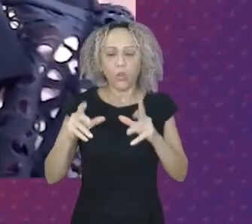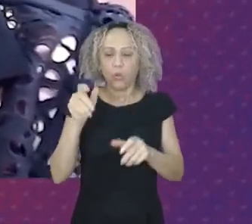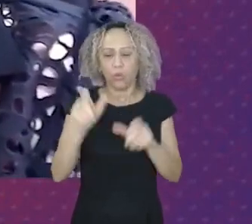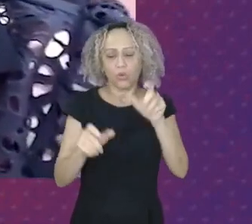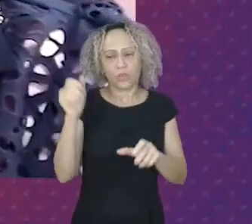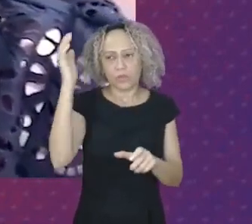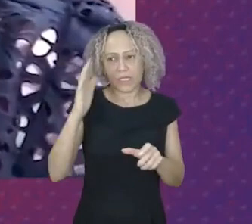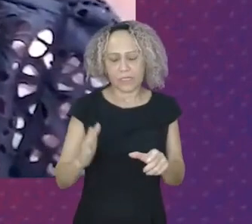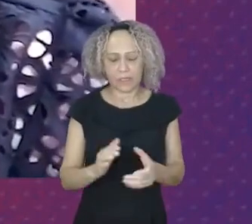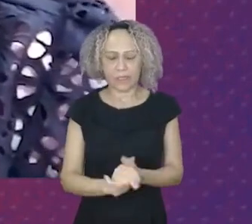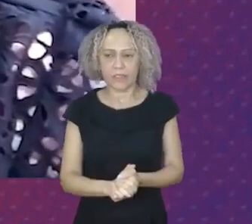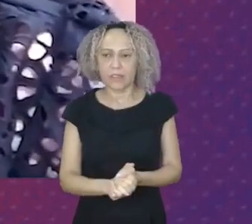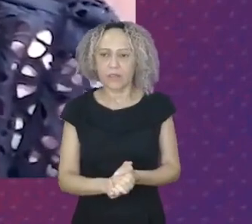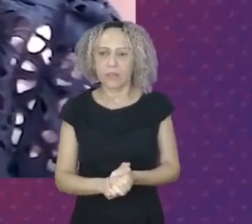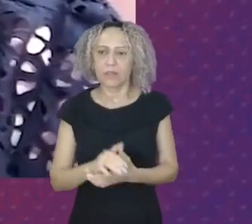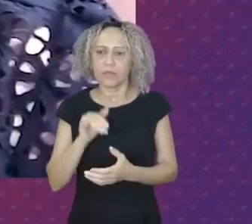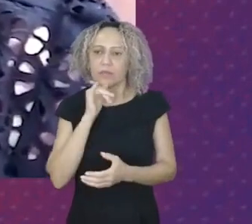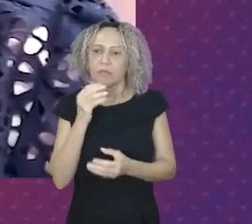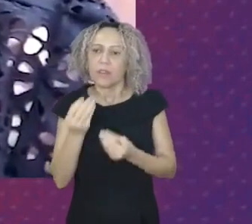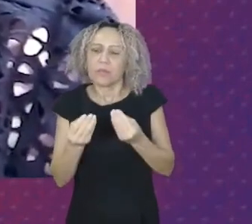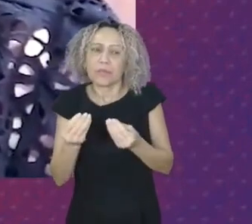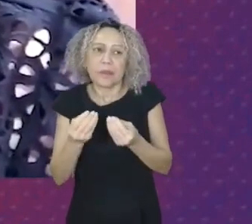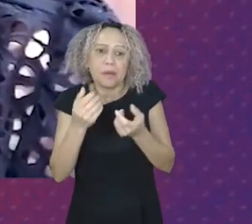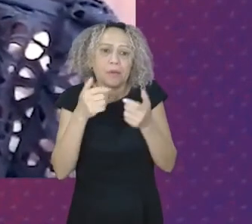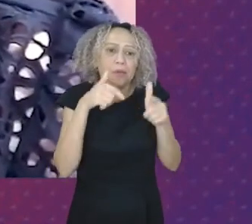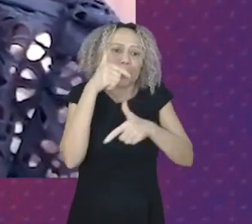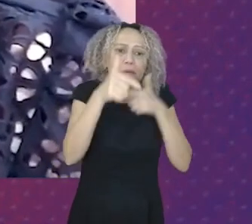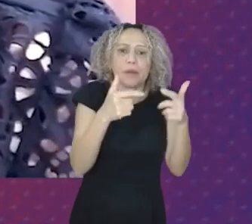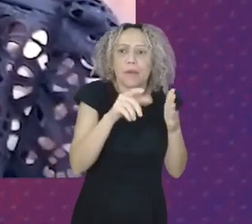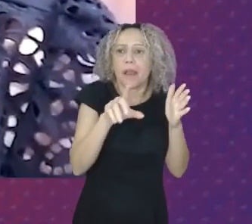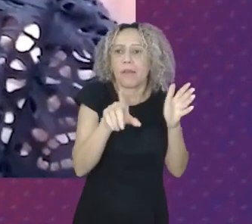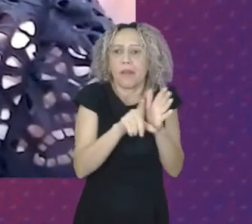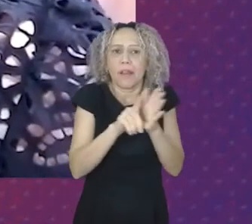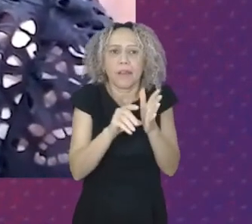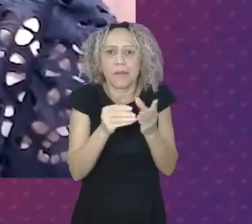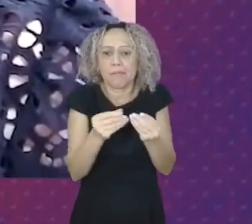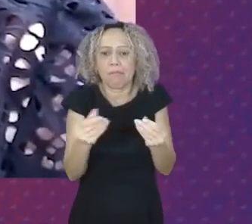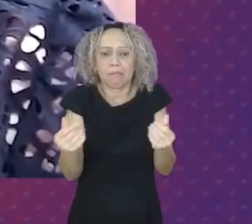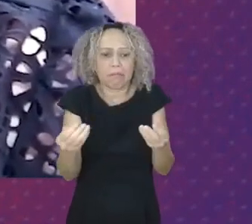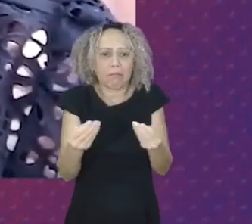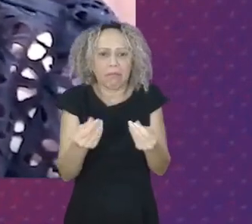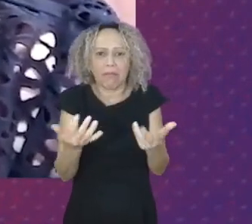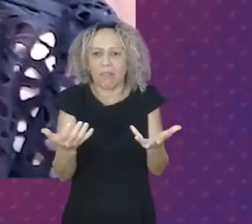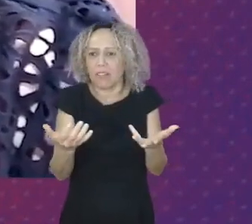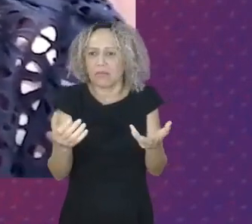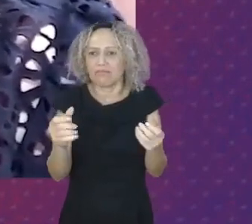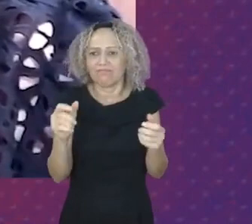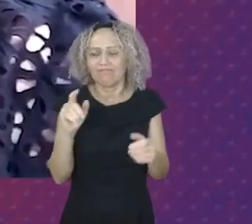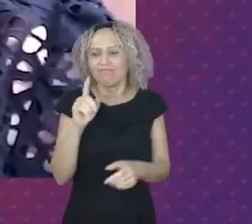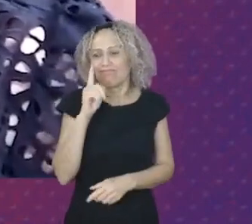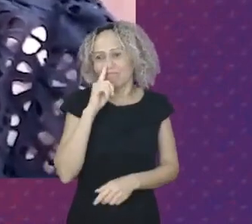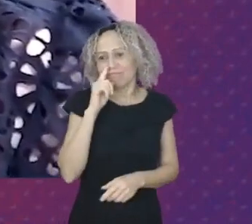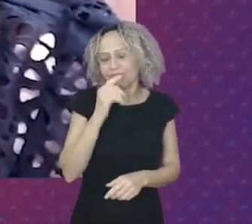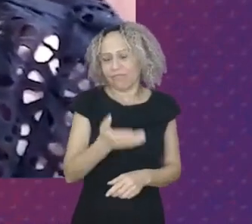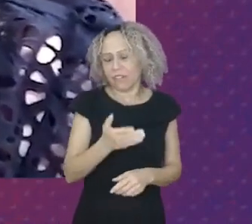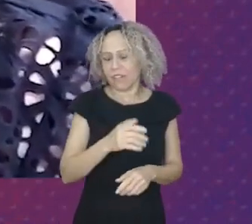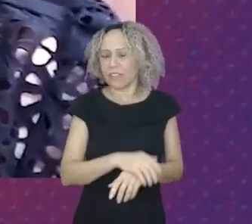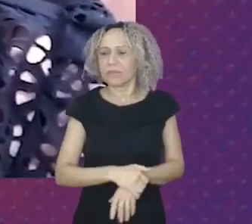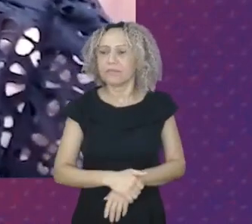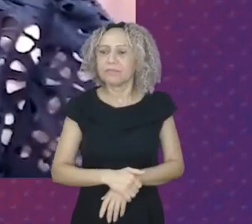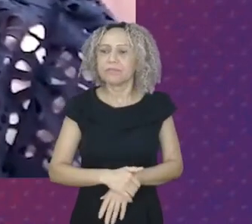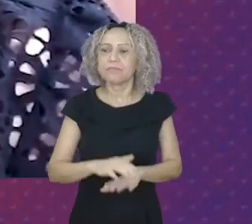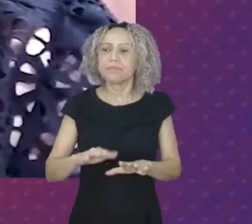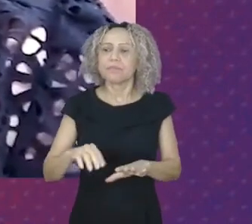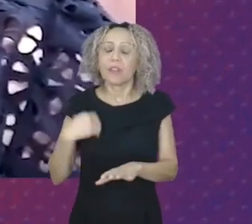seja para homem ou para mulher. Mas ela trouxe ainda também um elemento que a nós, mulheres, ainda causou